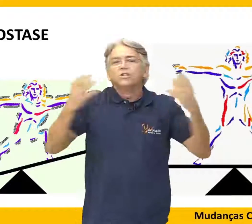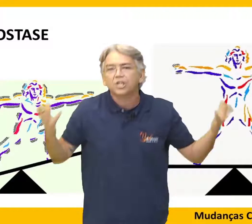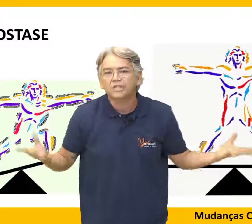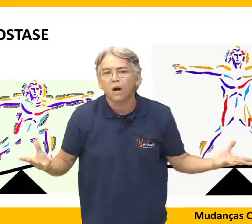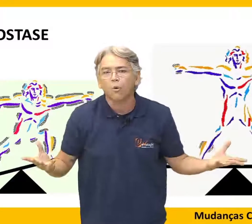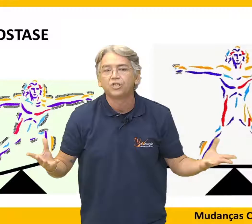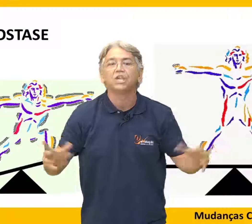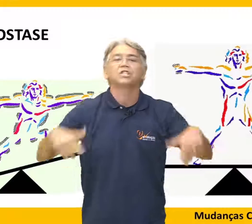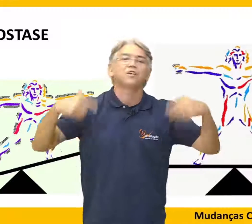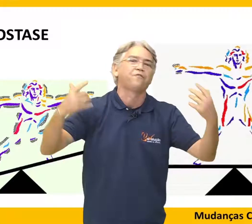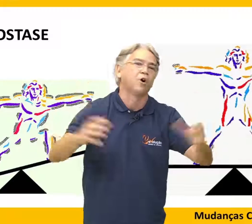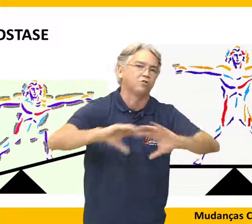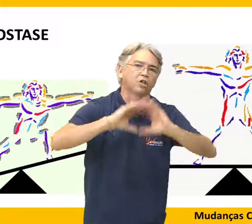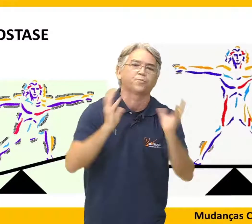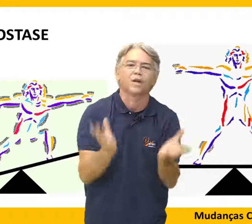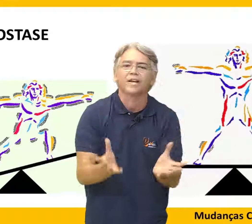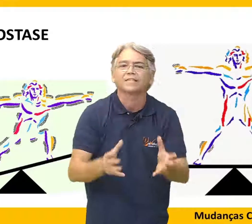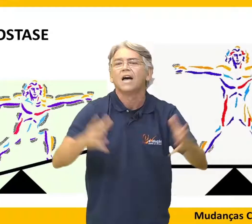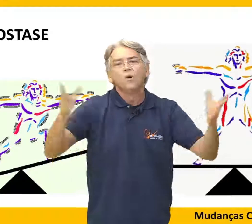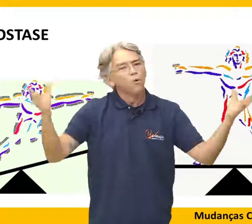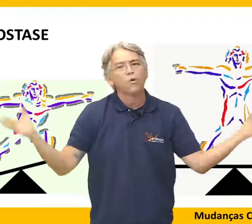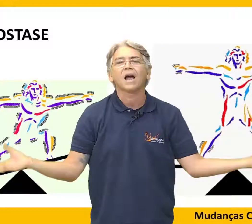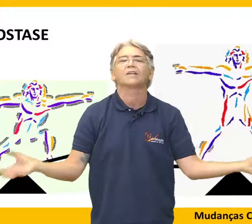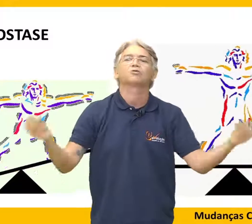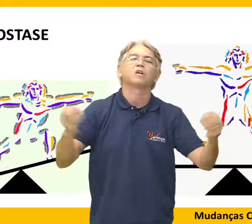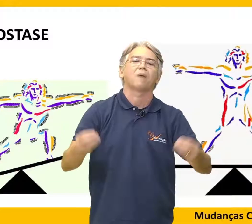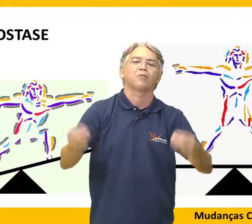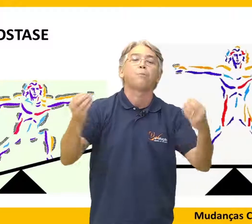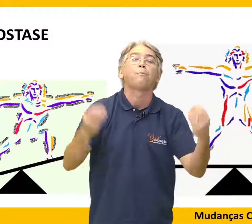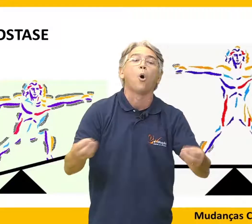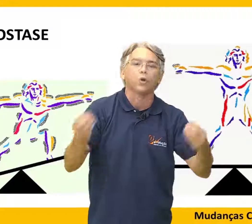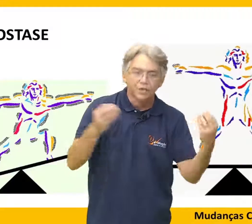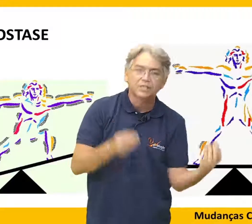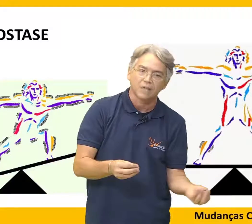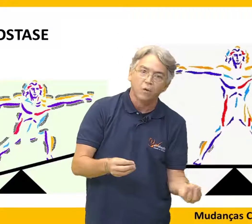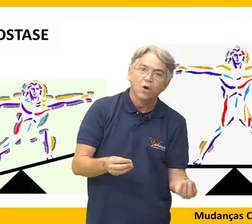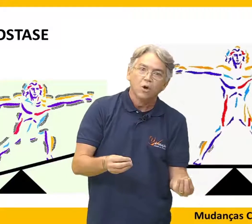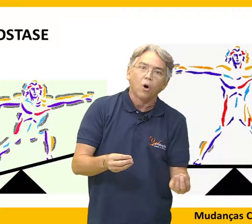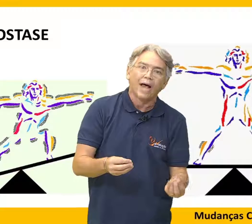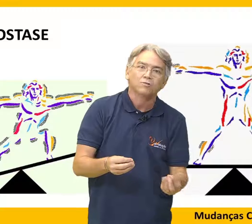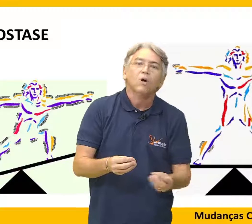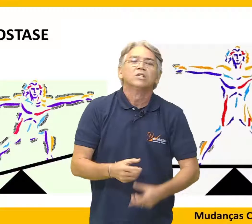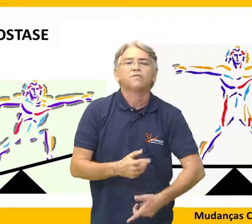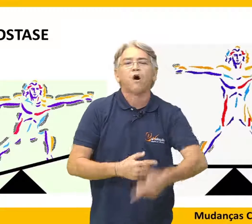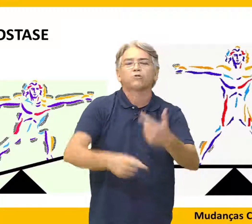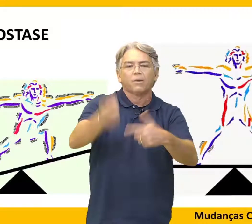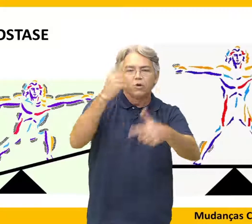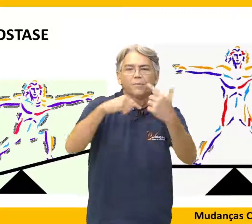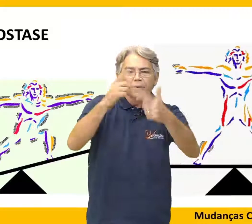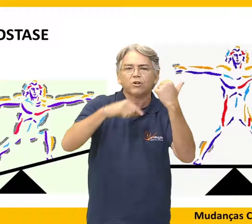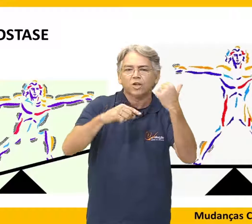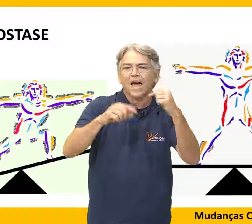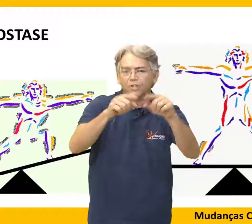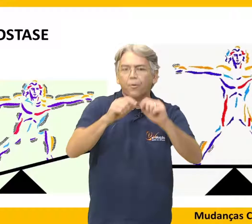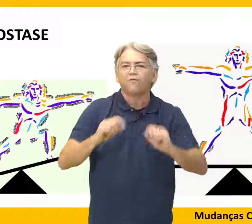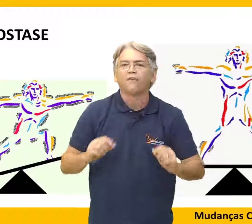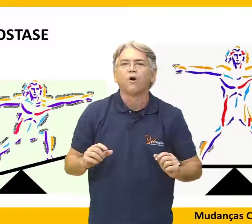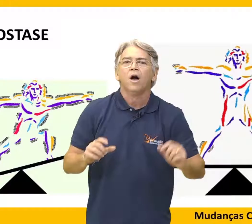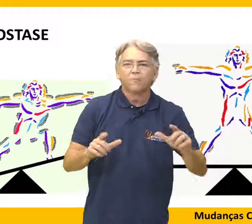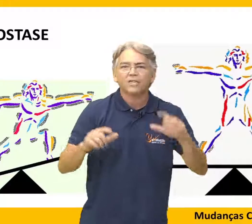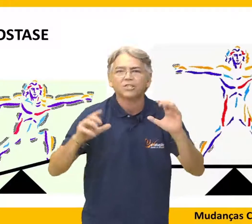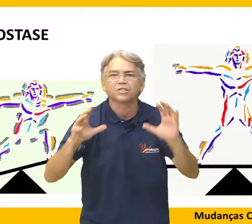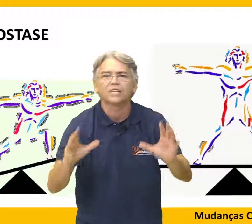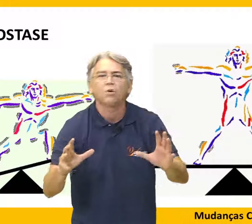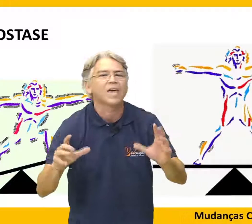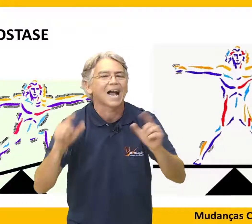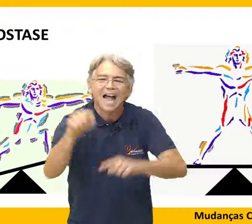vivo, de saúde. E se for no nosso planeta, um caso chamado poluição. Correto? Voltamos no primeiro slide, por favor,